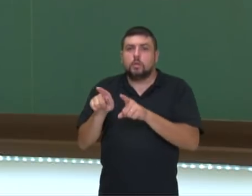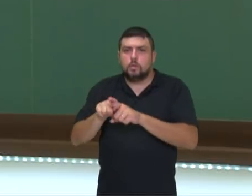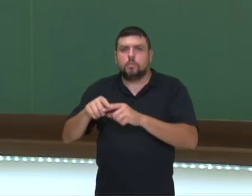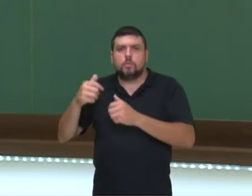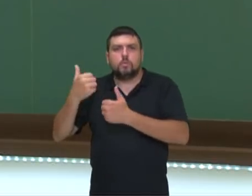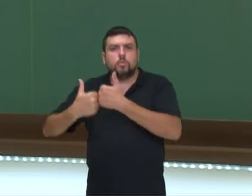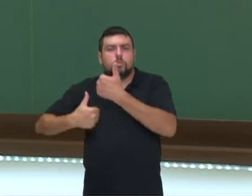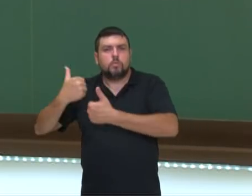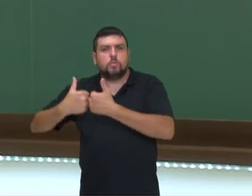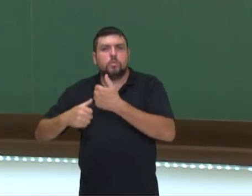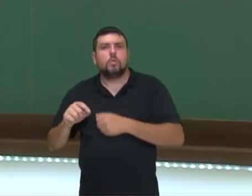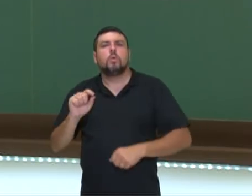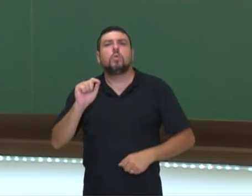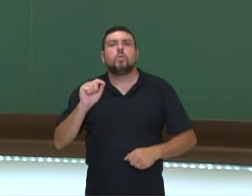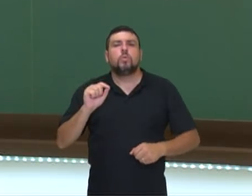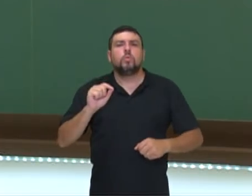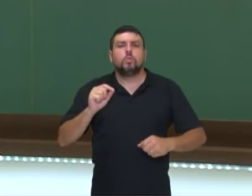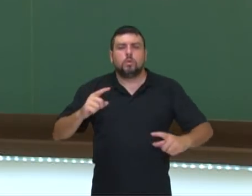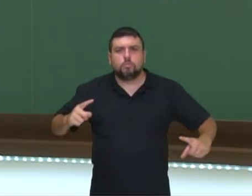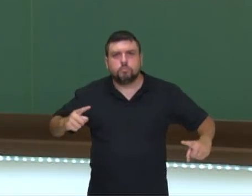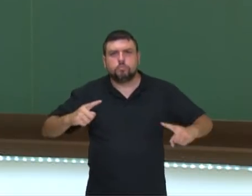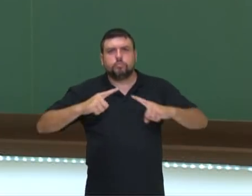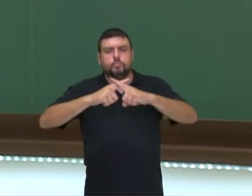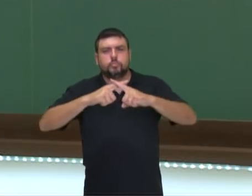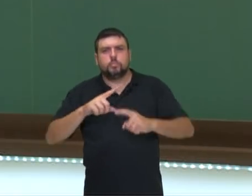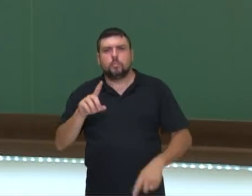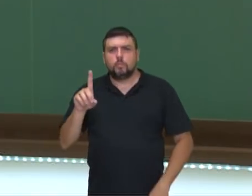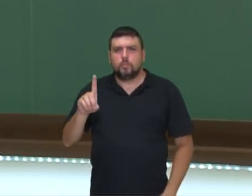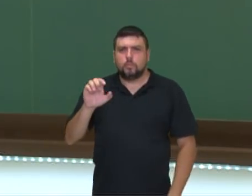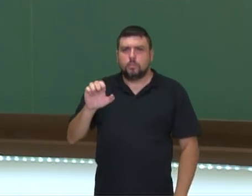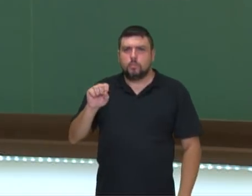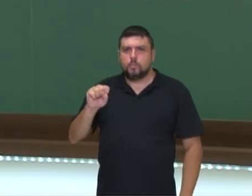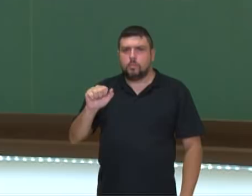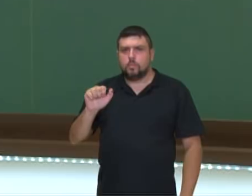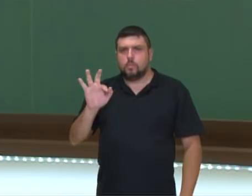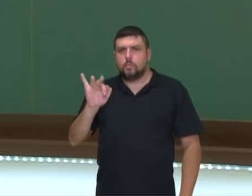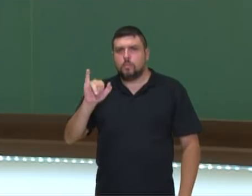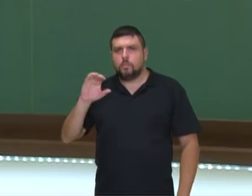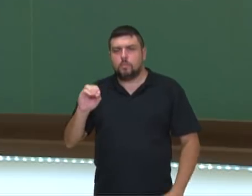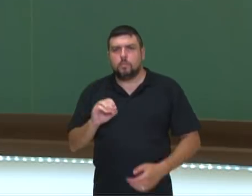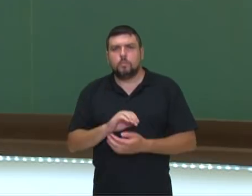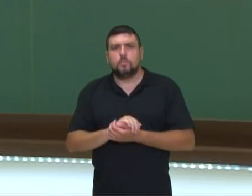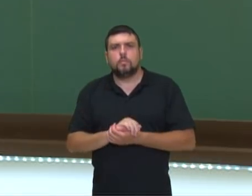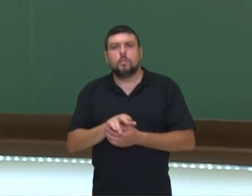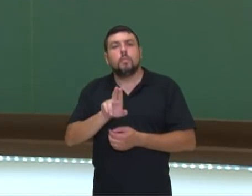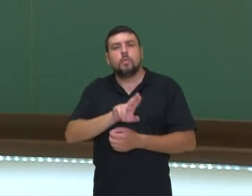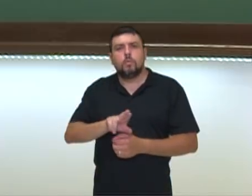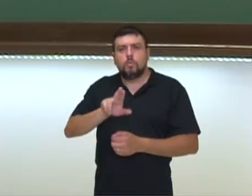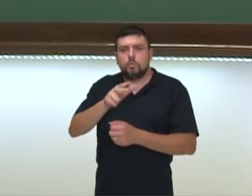que é o desafio. Além de outras tecnologias que envolvem a utilização de câmeras